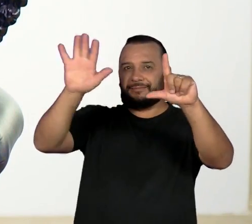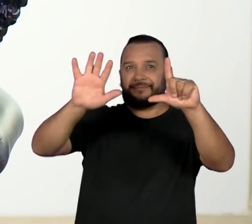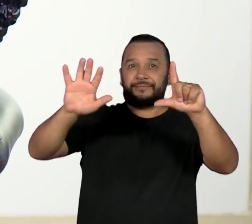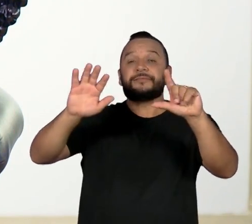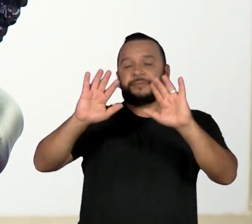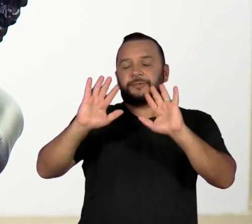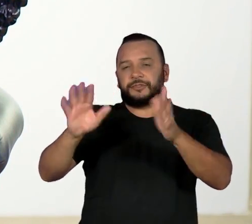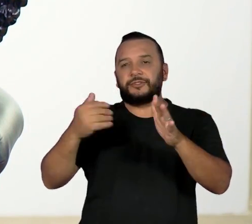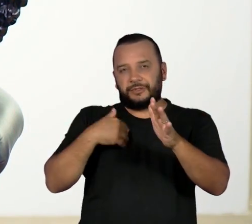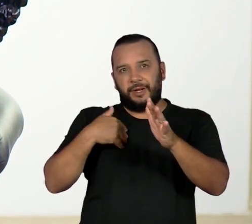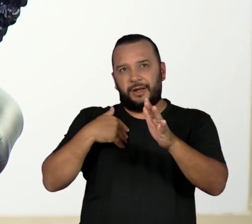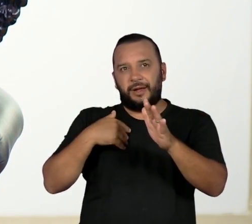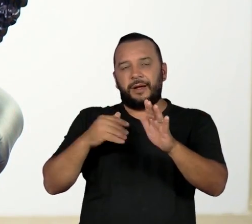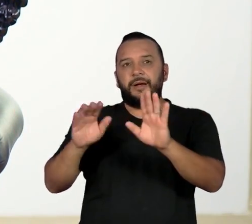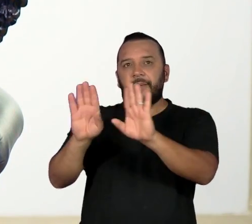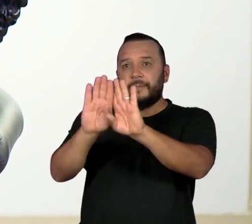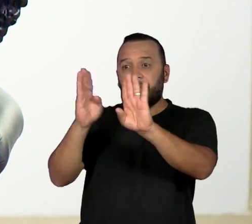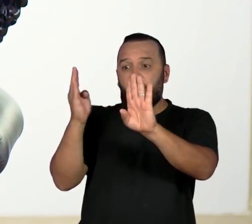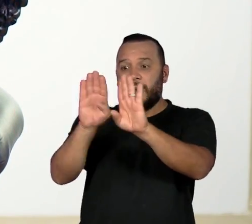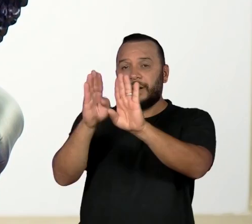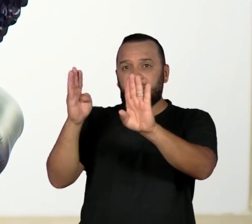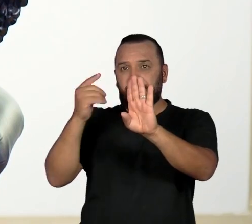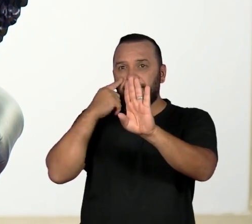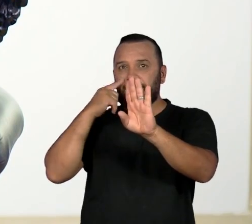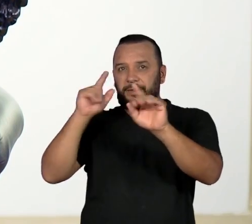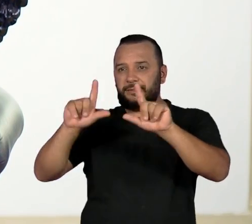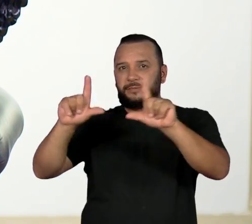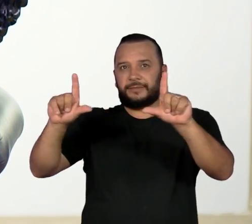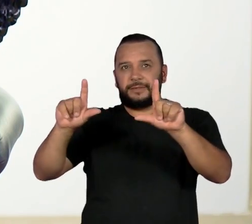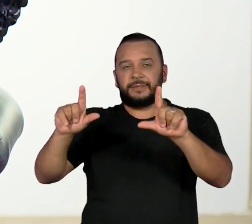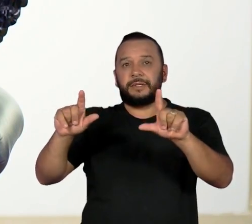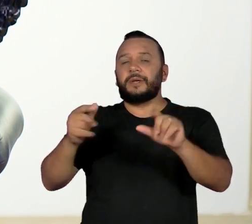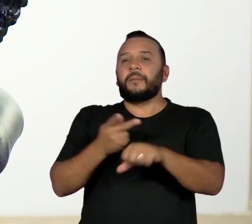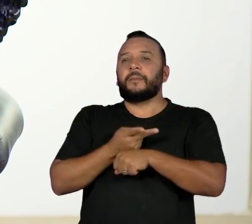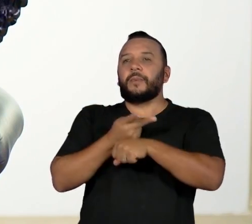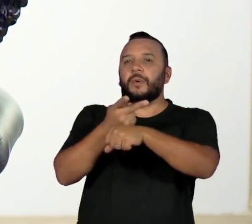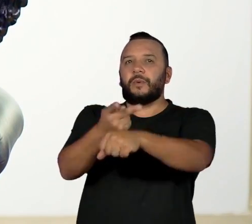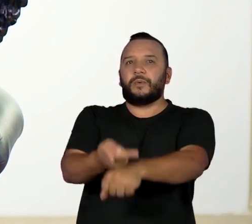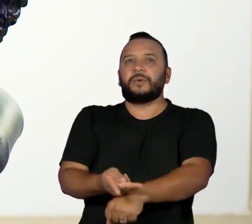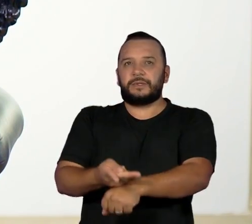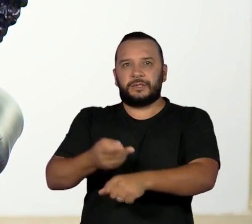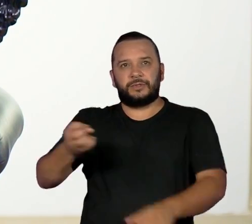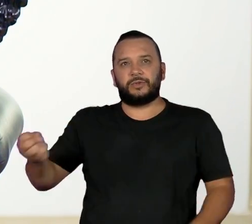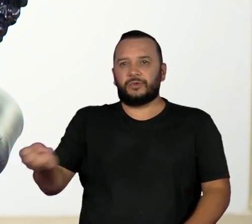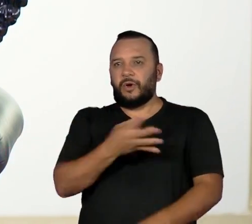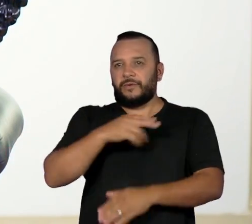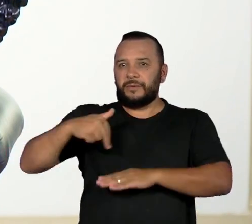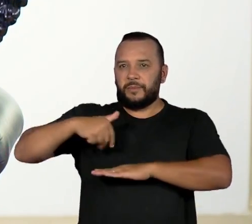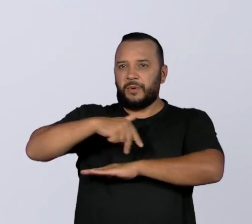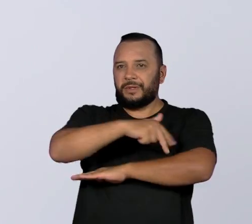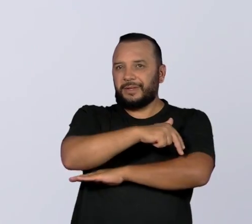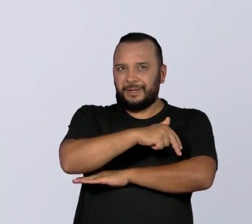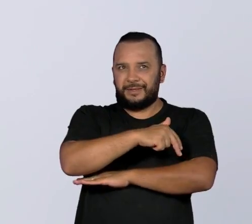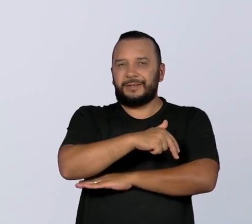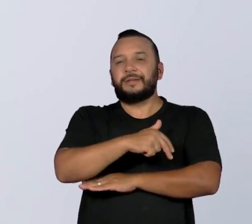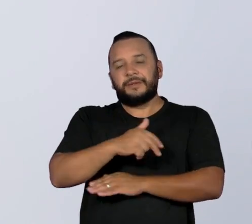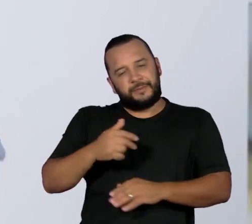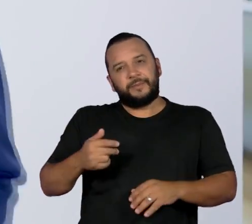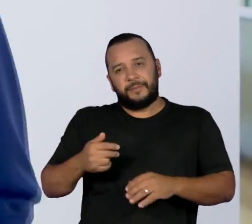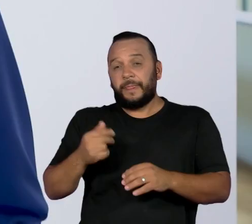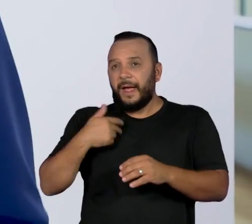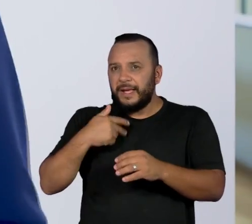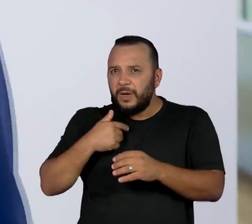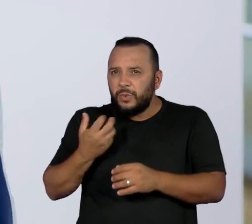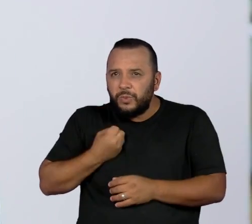na porta para quem ia descer ver, falando procura-se novos modelos, procura-se new face. E eu